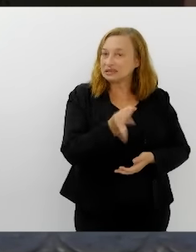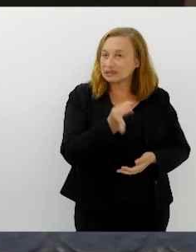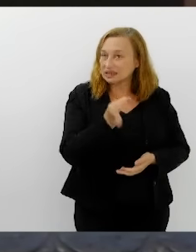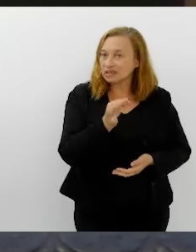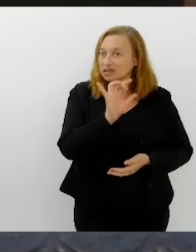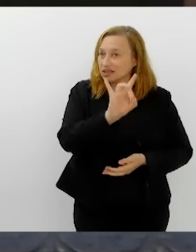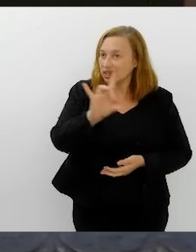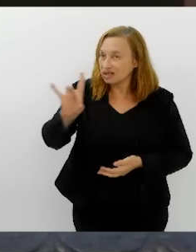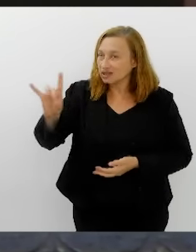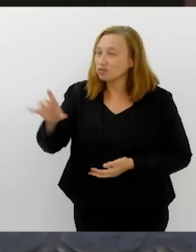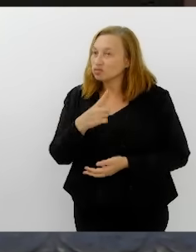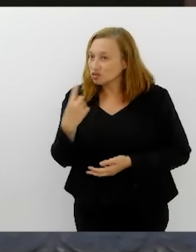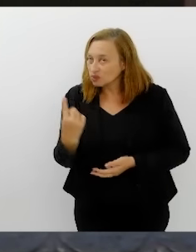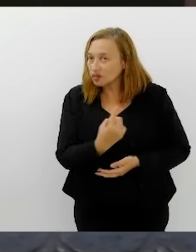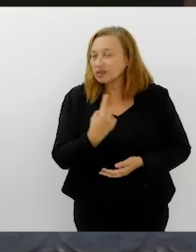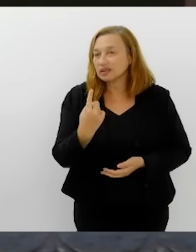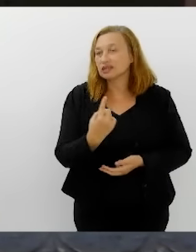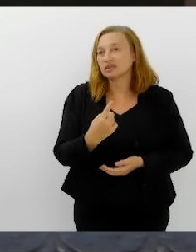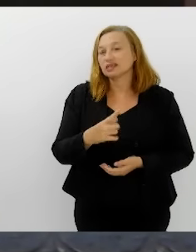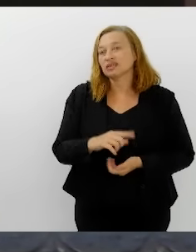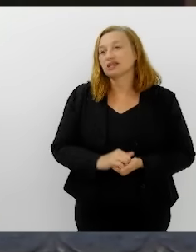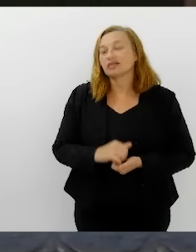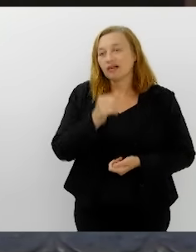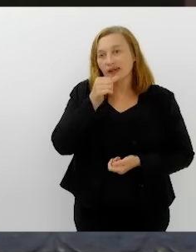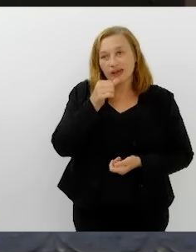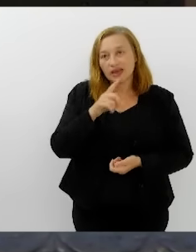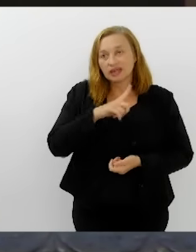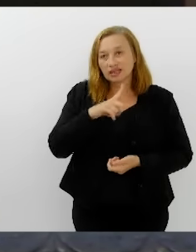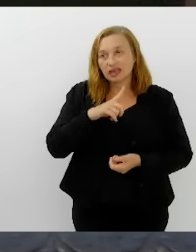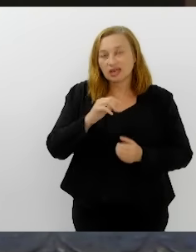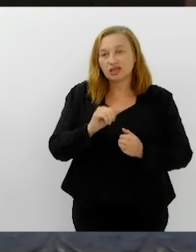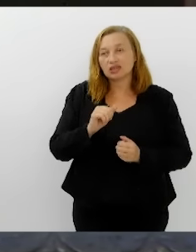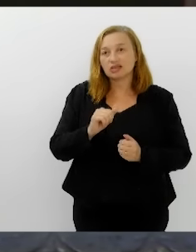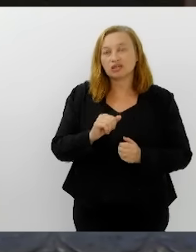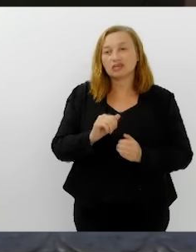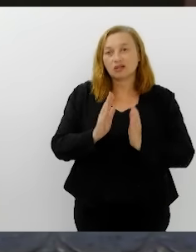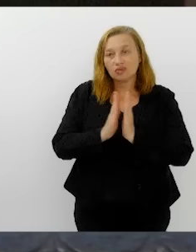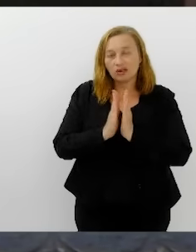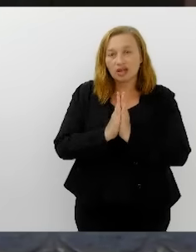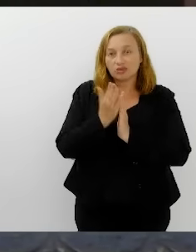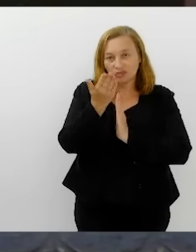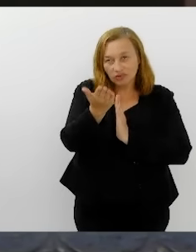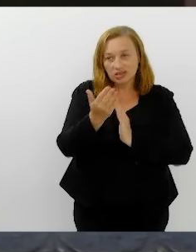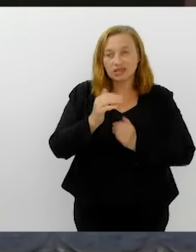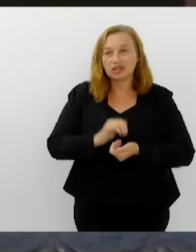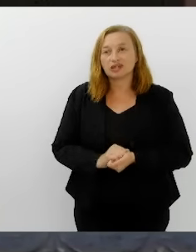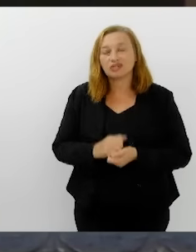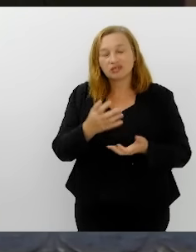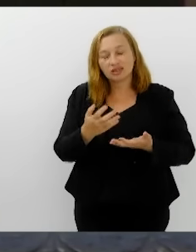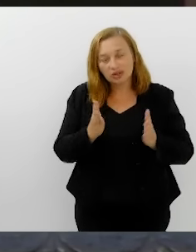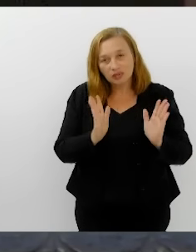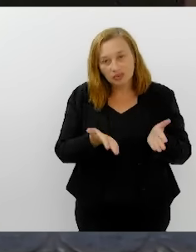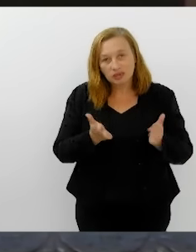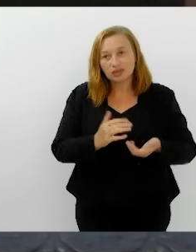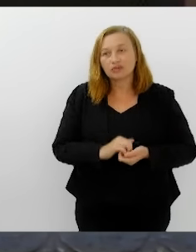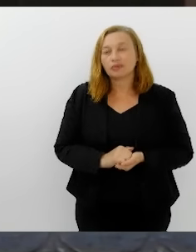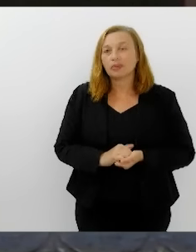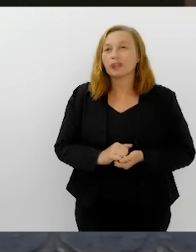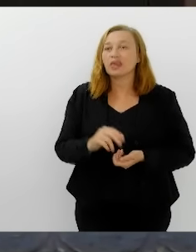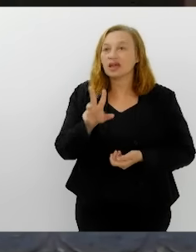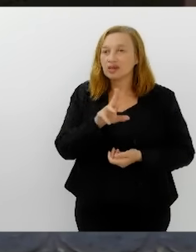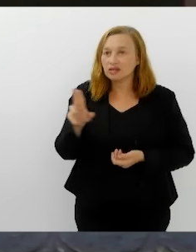um de nós tem você nas nossas orações. Então eu quero aqui hoje, em nome